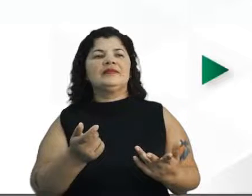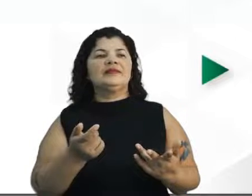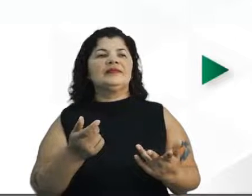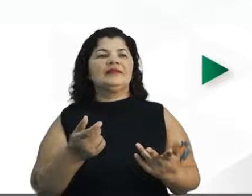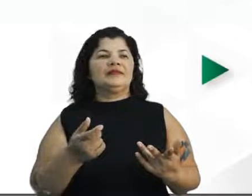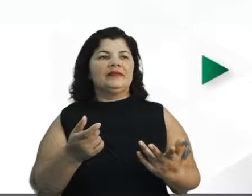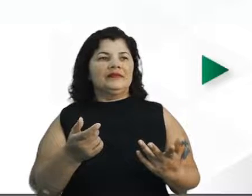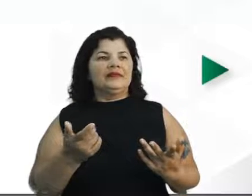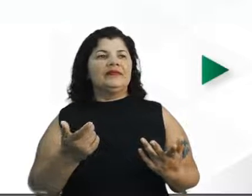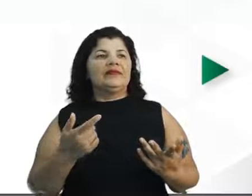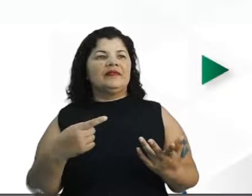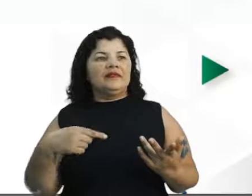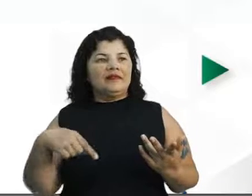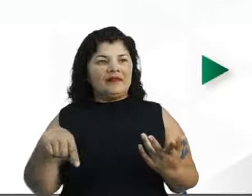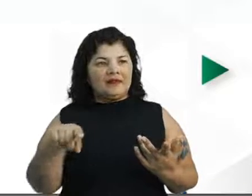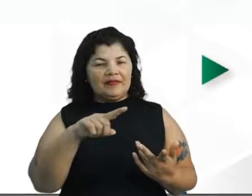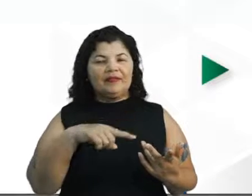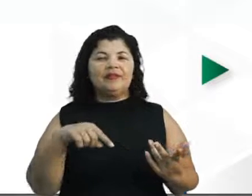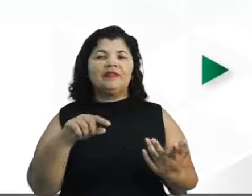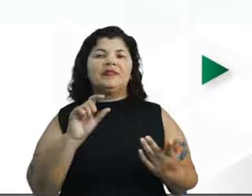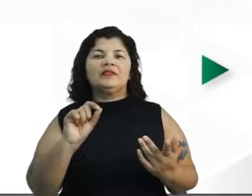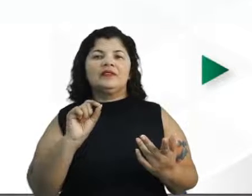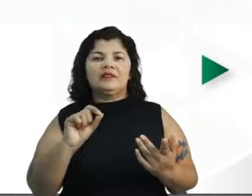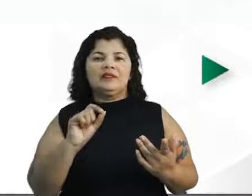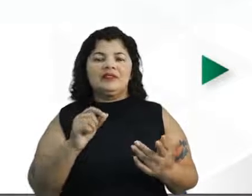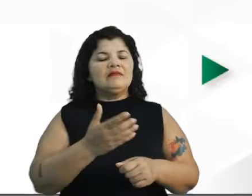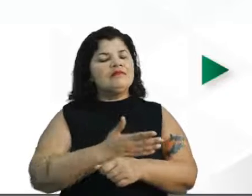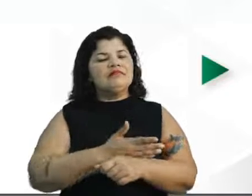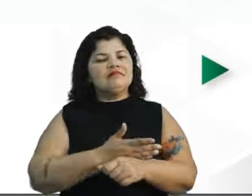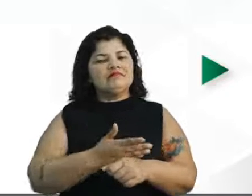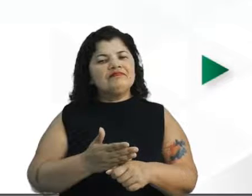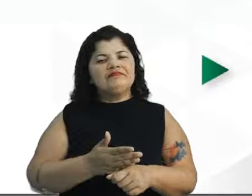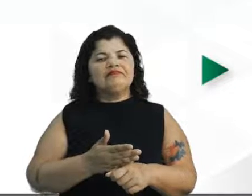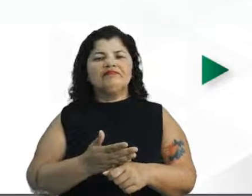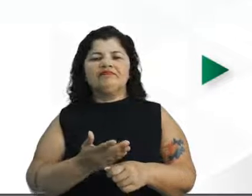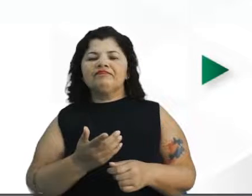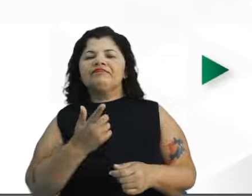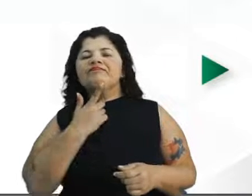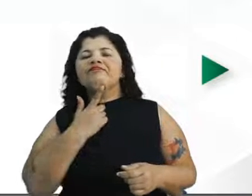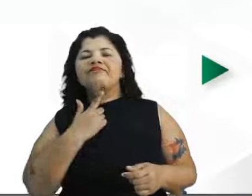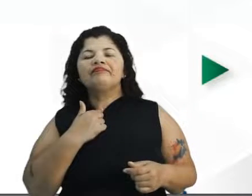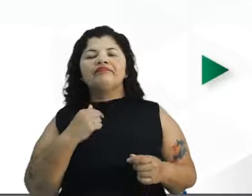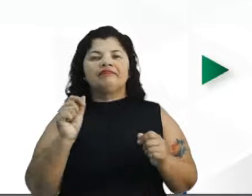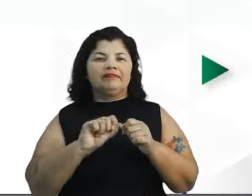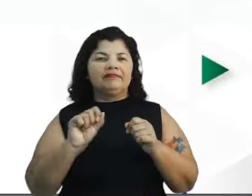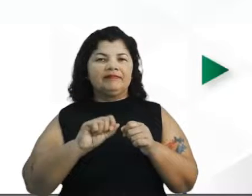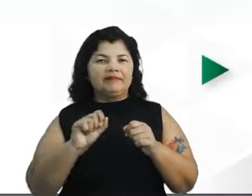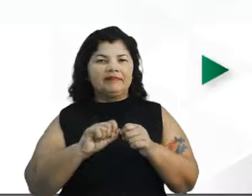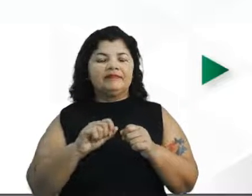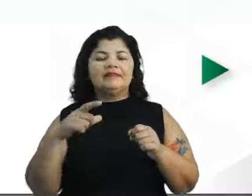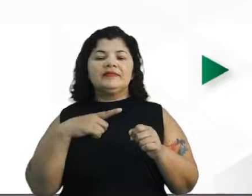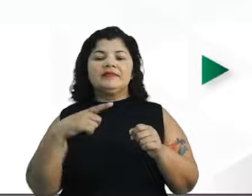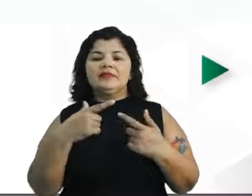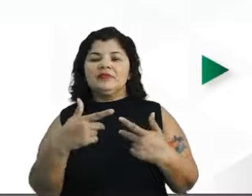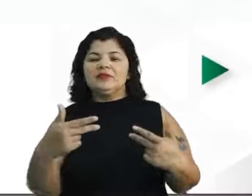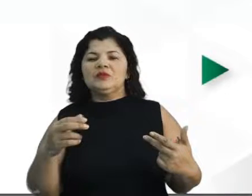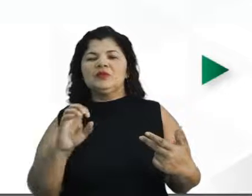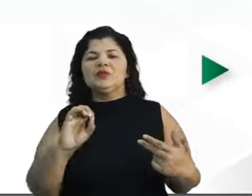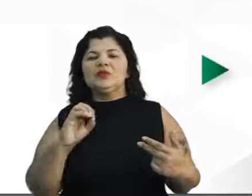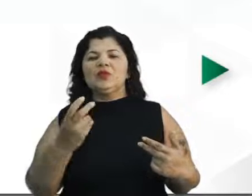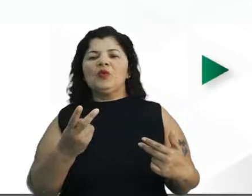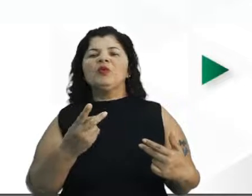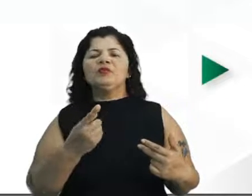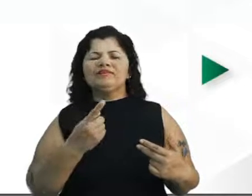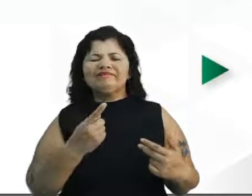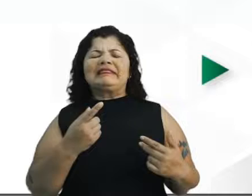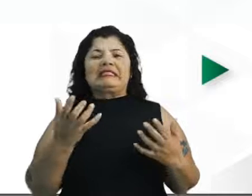something refers to the ability. É uma habilidade, né, para você fazer que se refere a algo ou a uma vontade